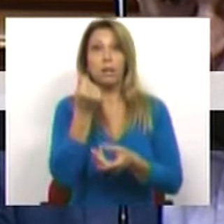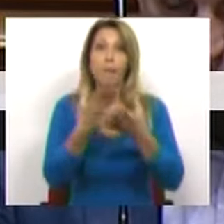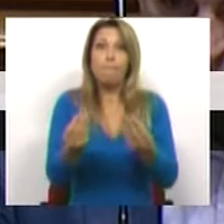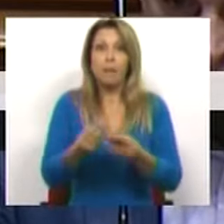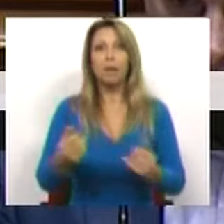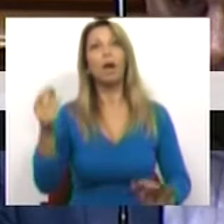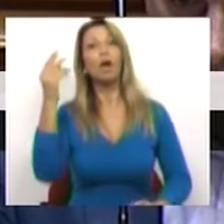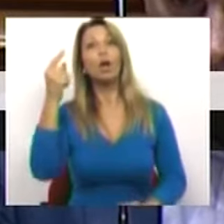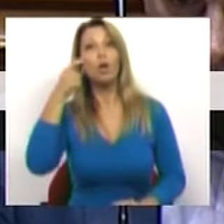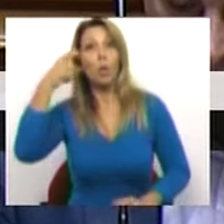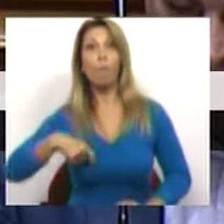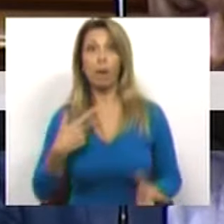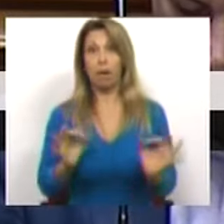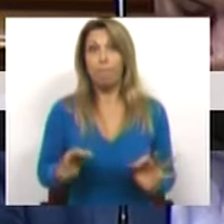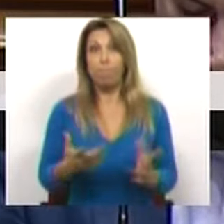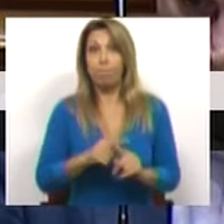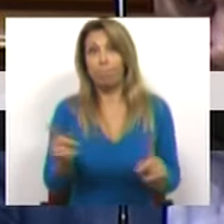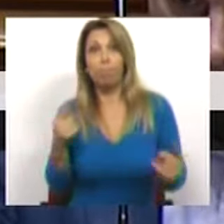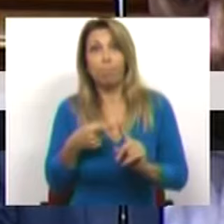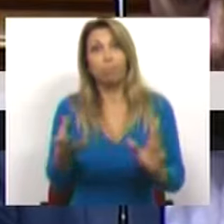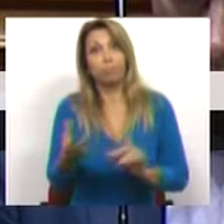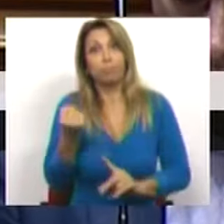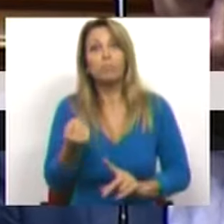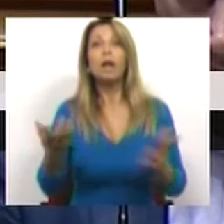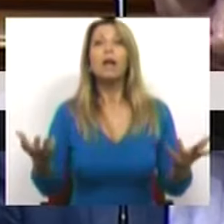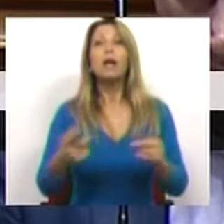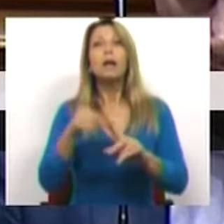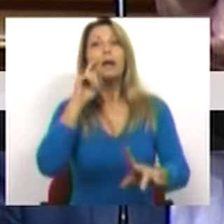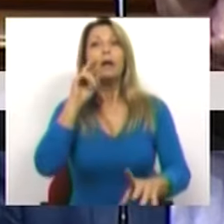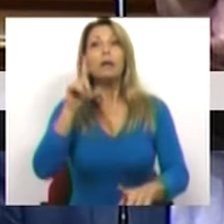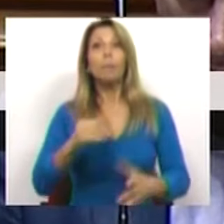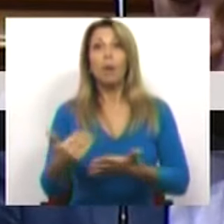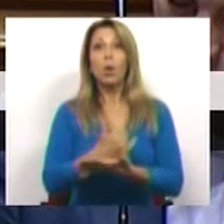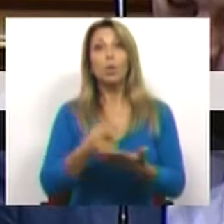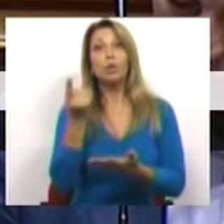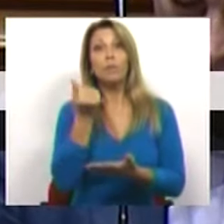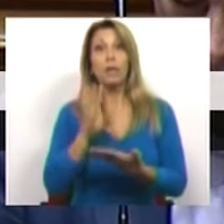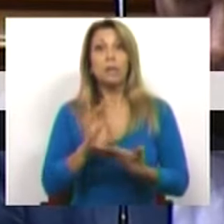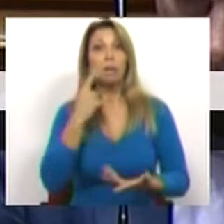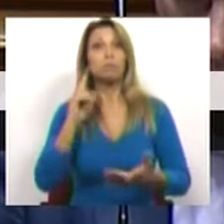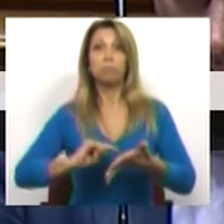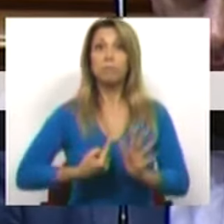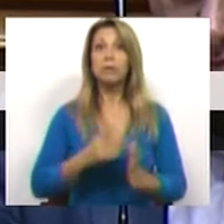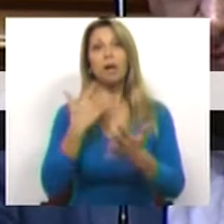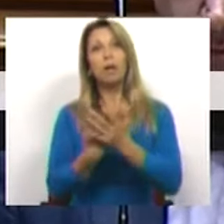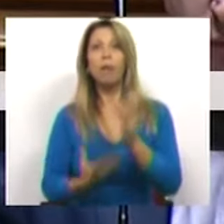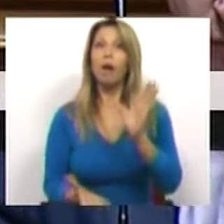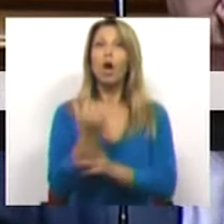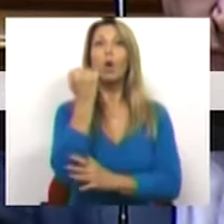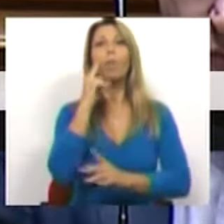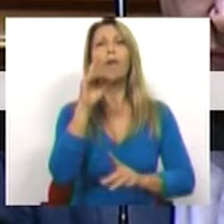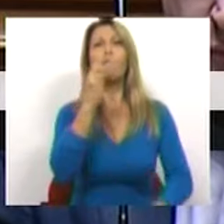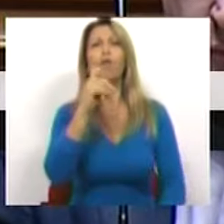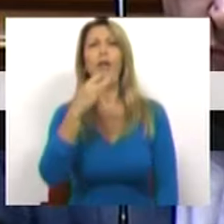necessários para o efeito. Salvaguardar ainda os meios financeiros necessários à recuperação da Fortaleza de Peniche e